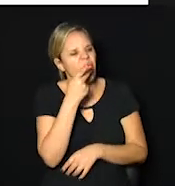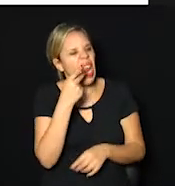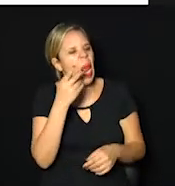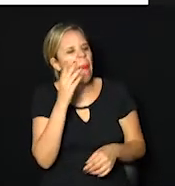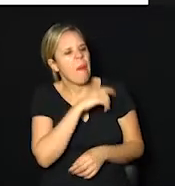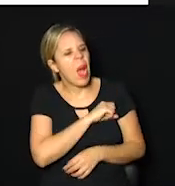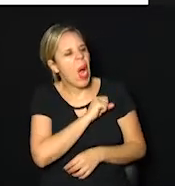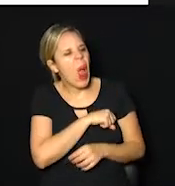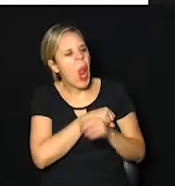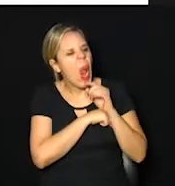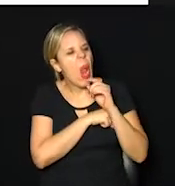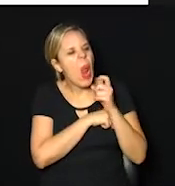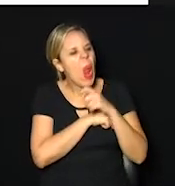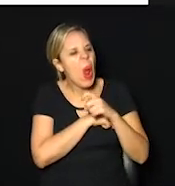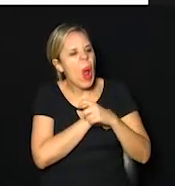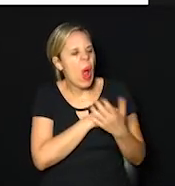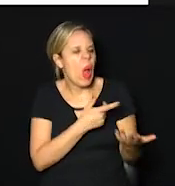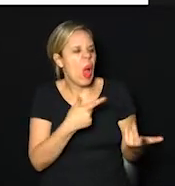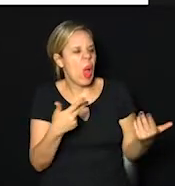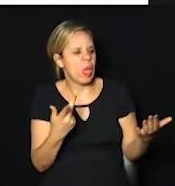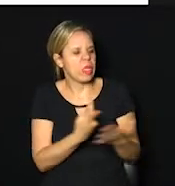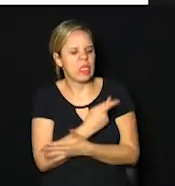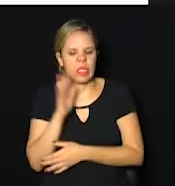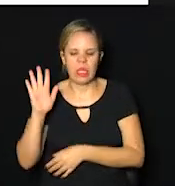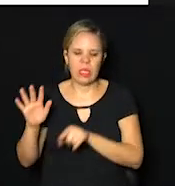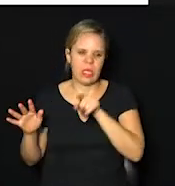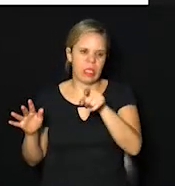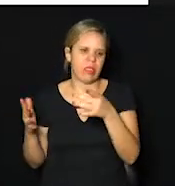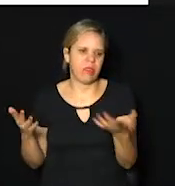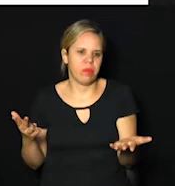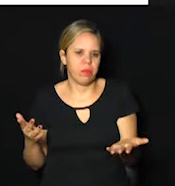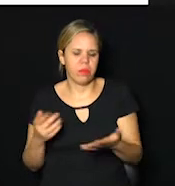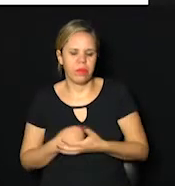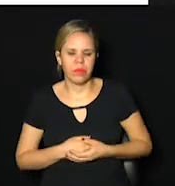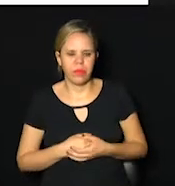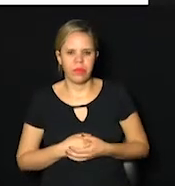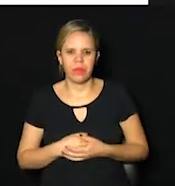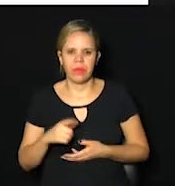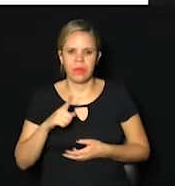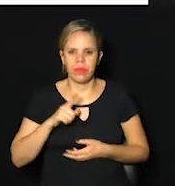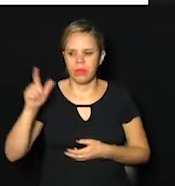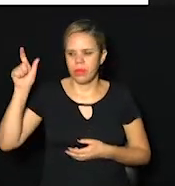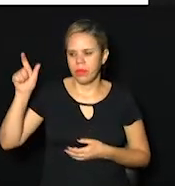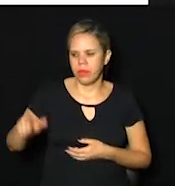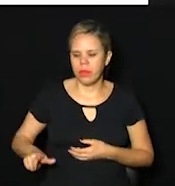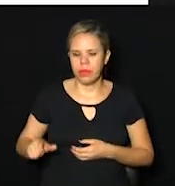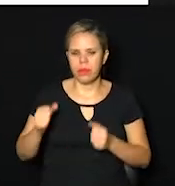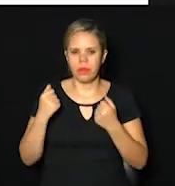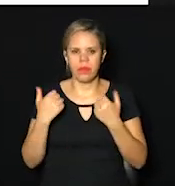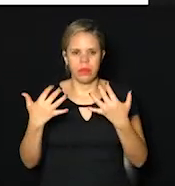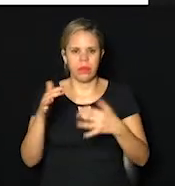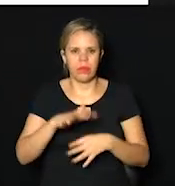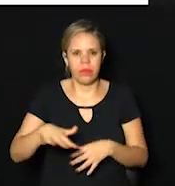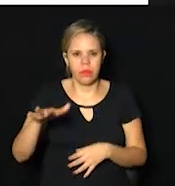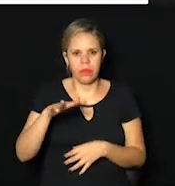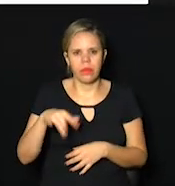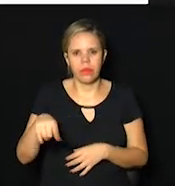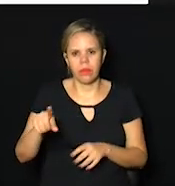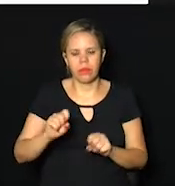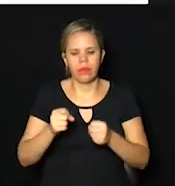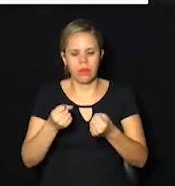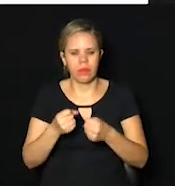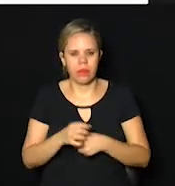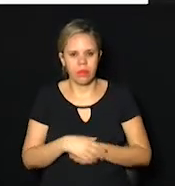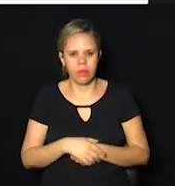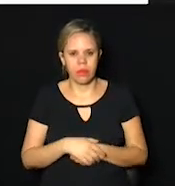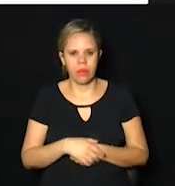você disse, ou o seu candidato disse, e tem uma pessoa do público em geral que vai lá e defende